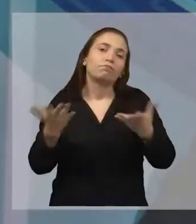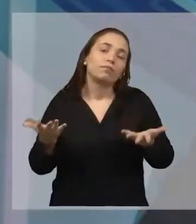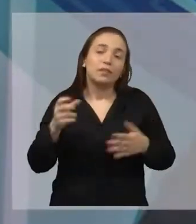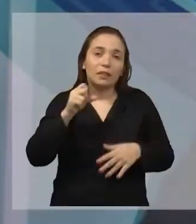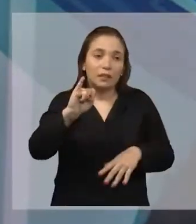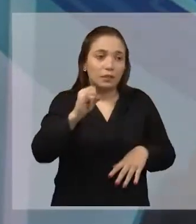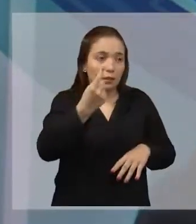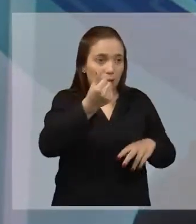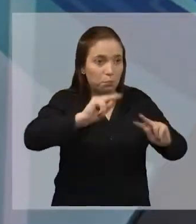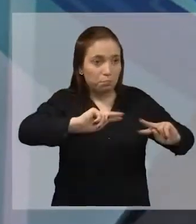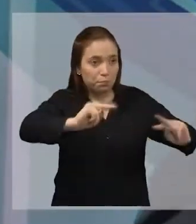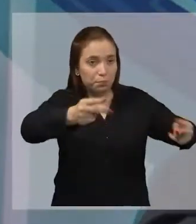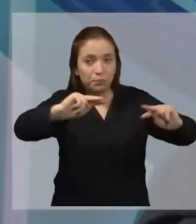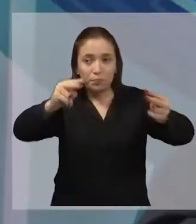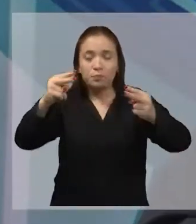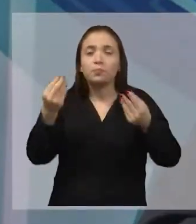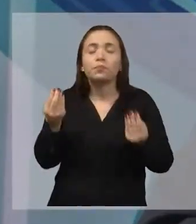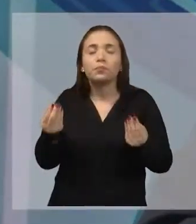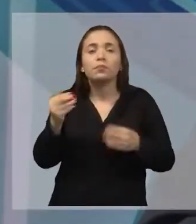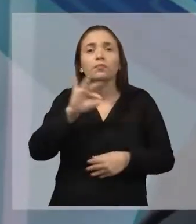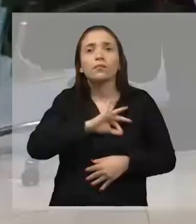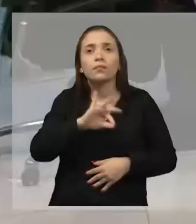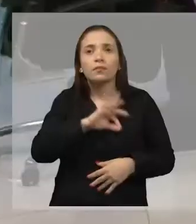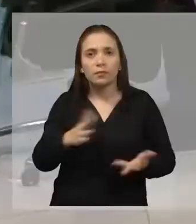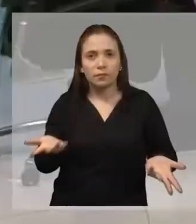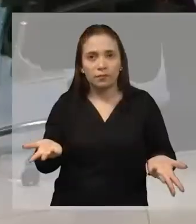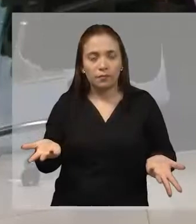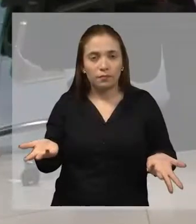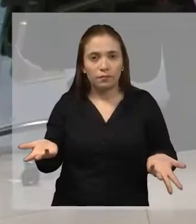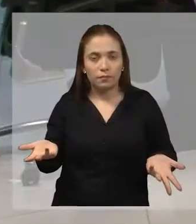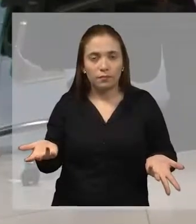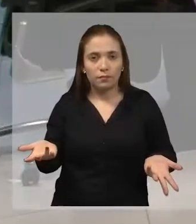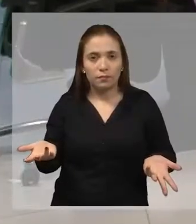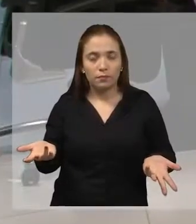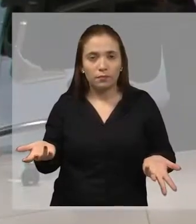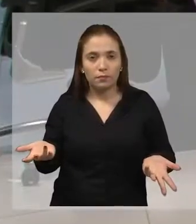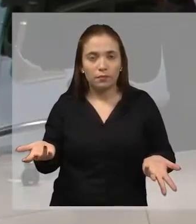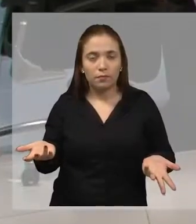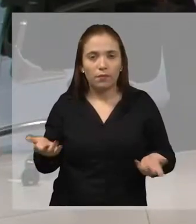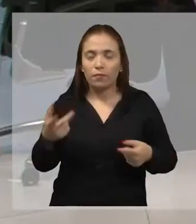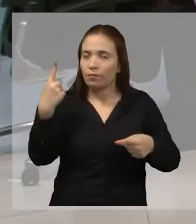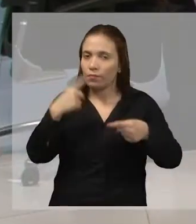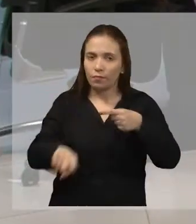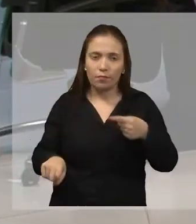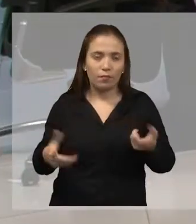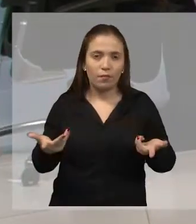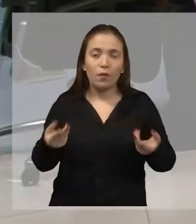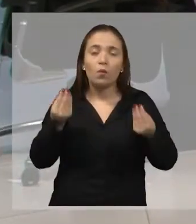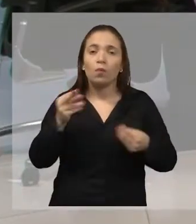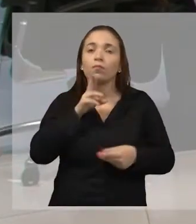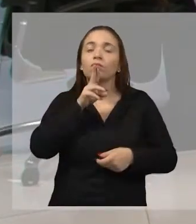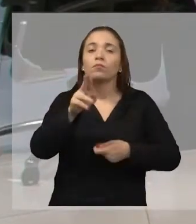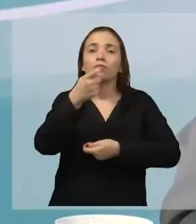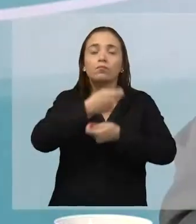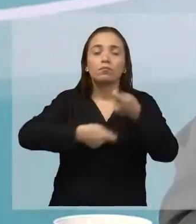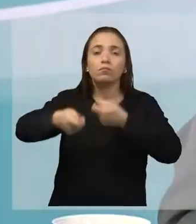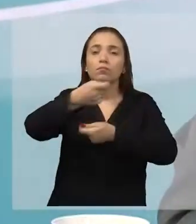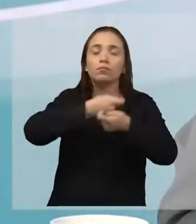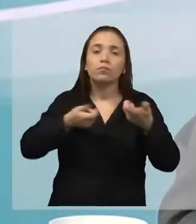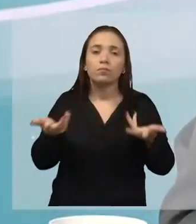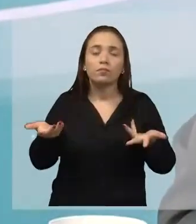modificar a atual concentração do sistema bancário. É uma proposta que está posta. Deixa eu fazer o nosso intervalo, a produção já me informa